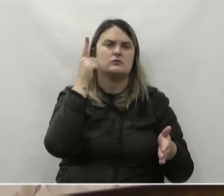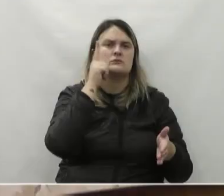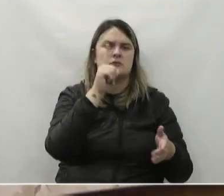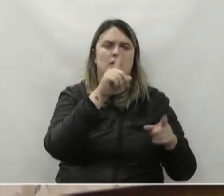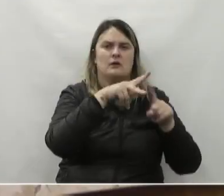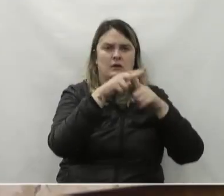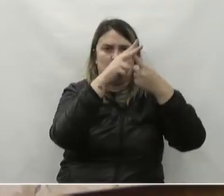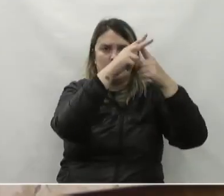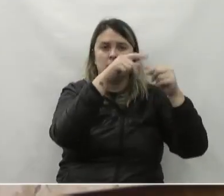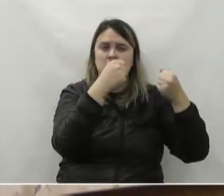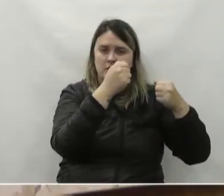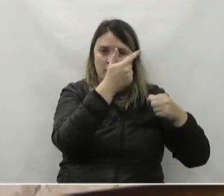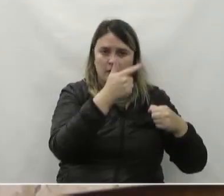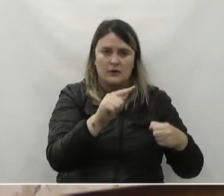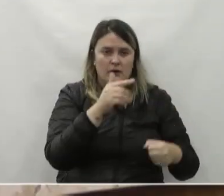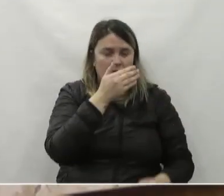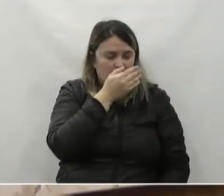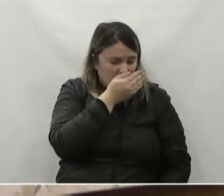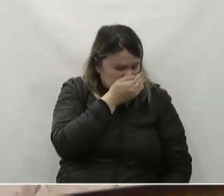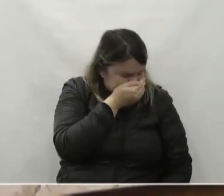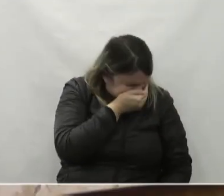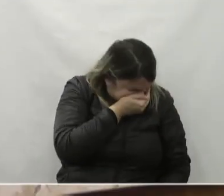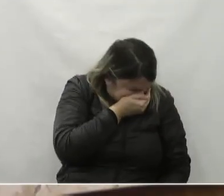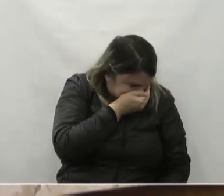está precisando novamente.